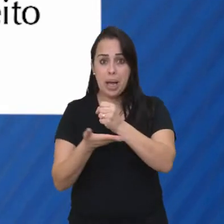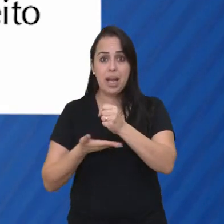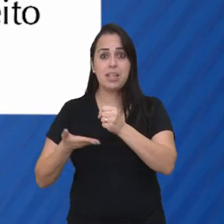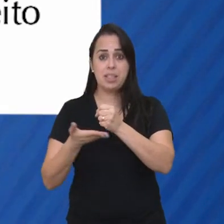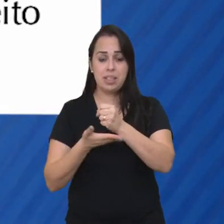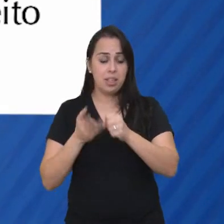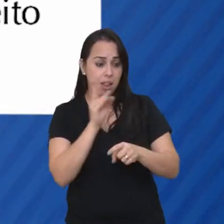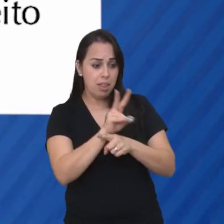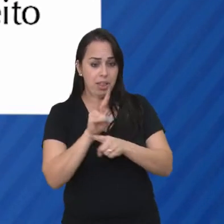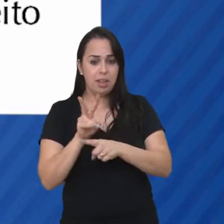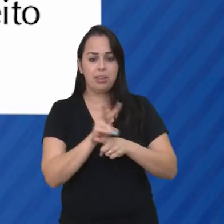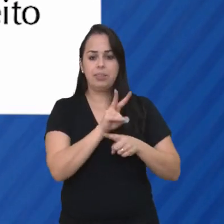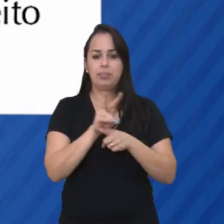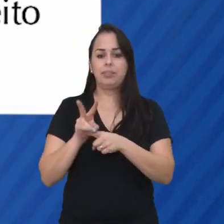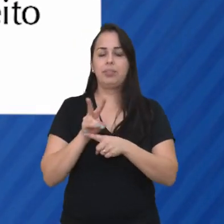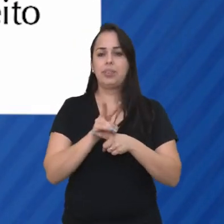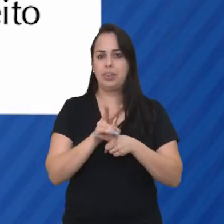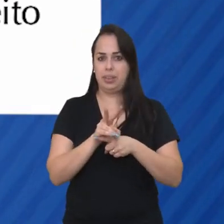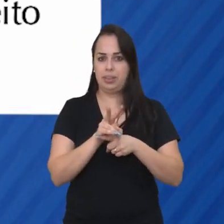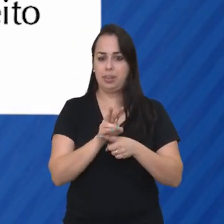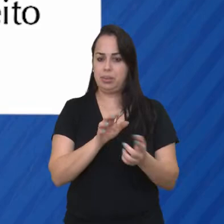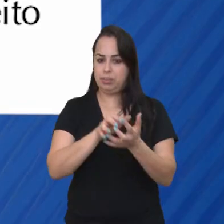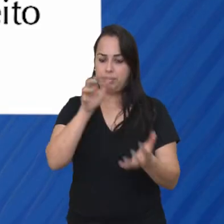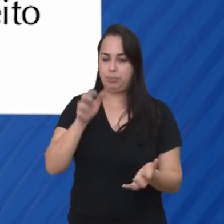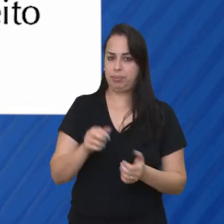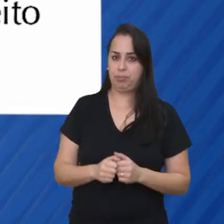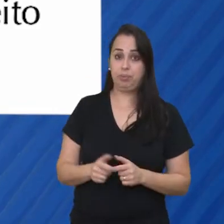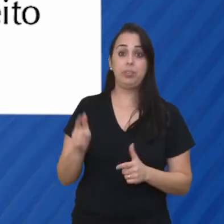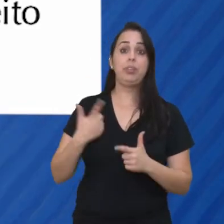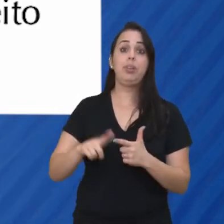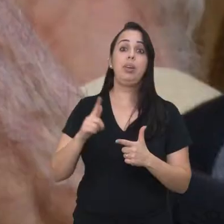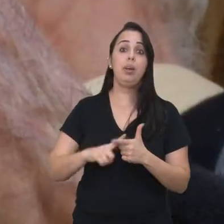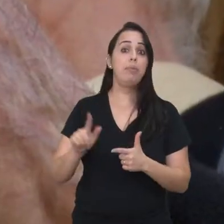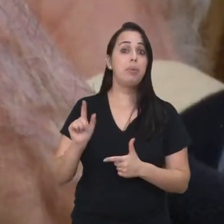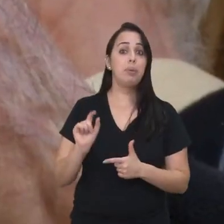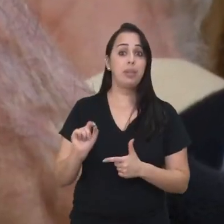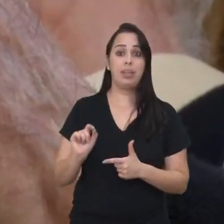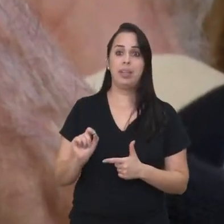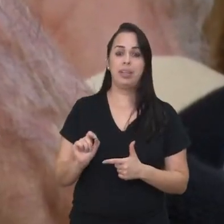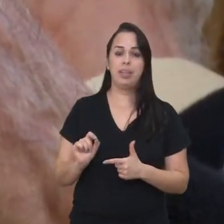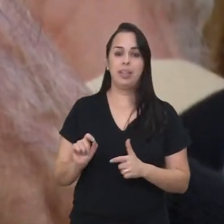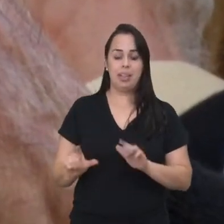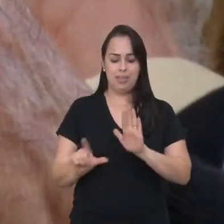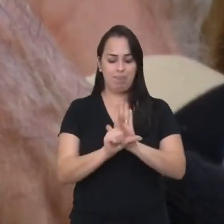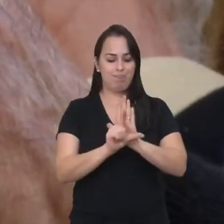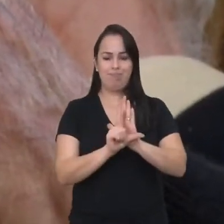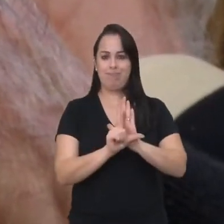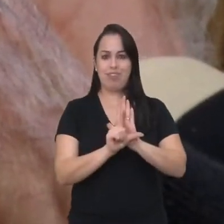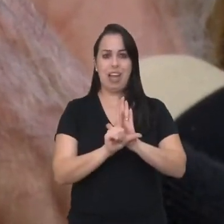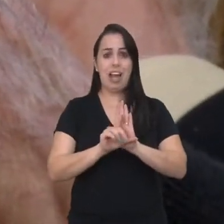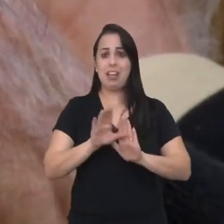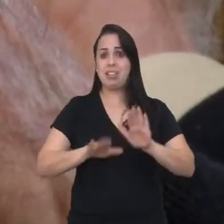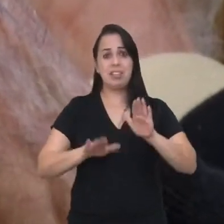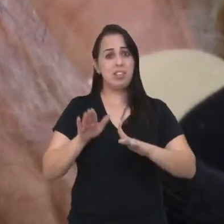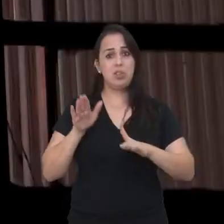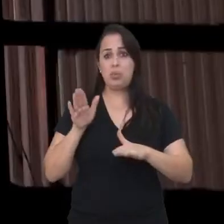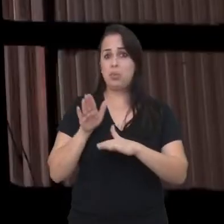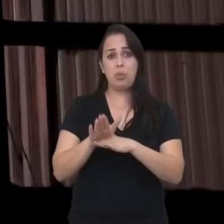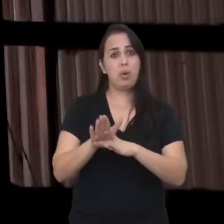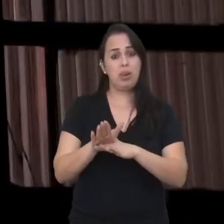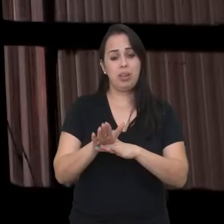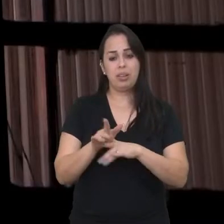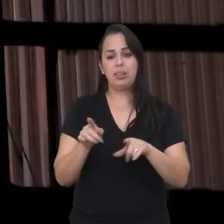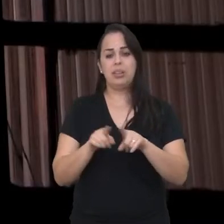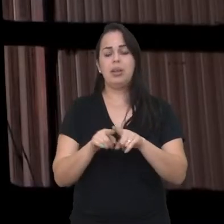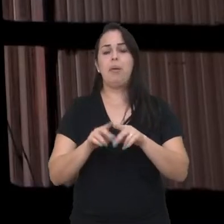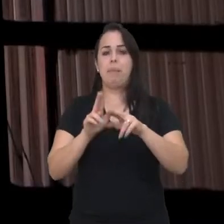direitos fundamentais de proteção a quem já está na chamada terceira idade. O problema é que nem sempre a lei é suficiente para